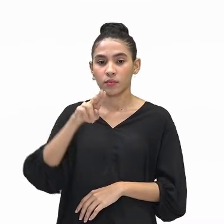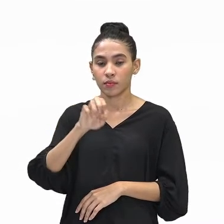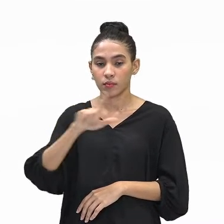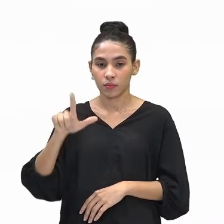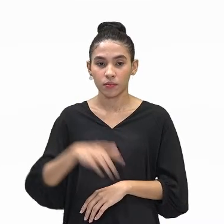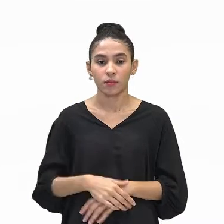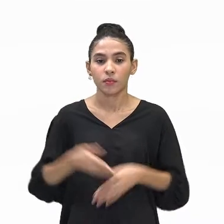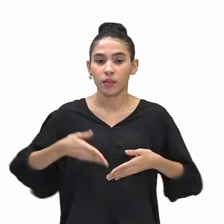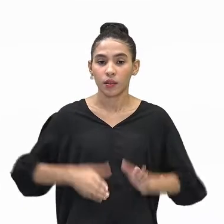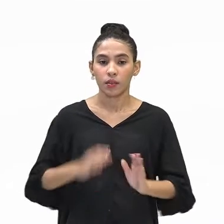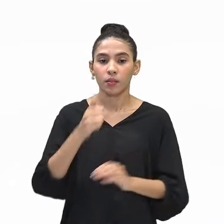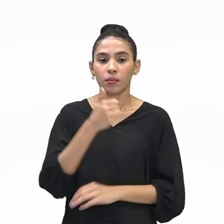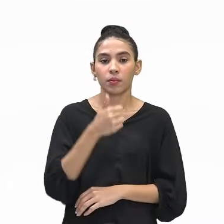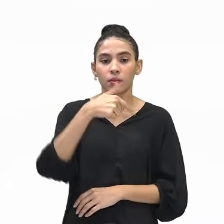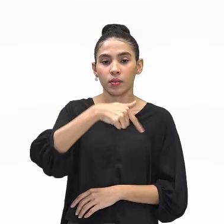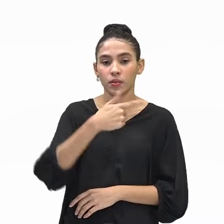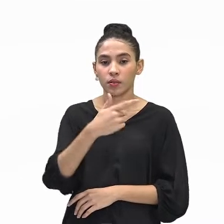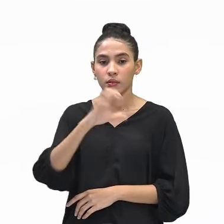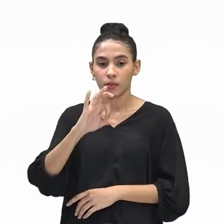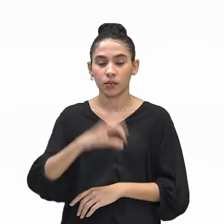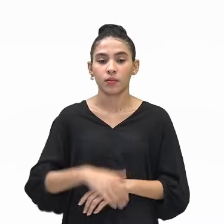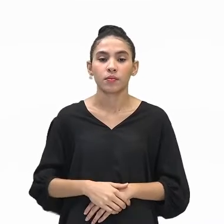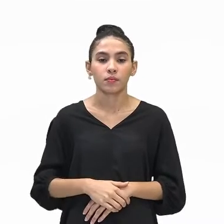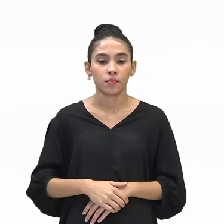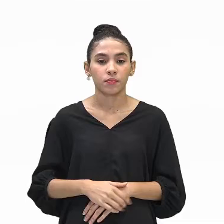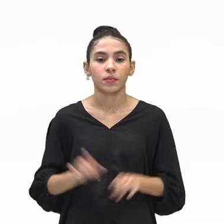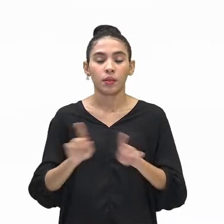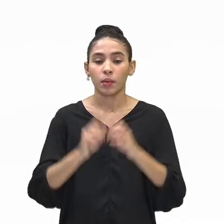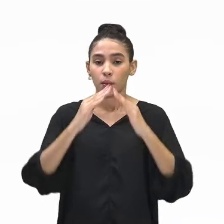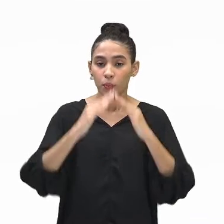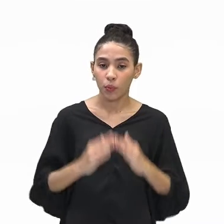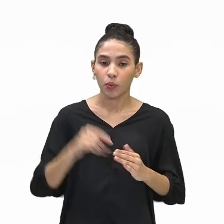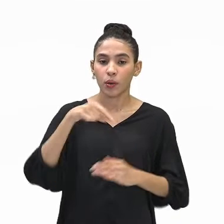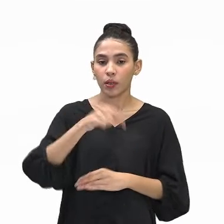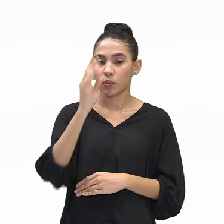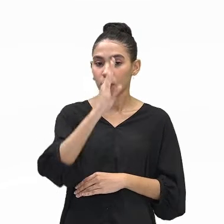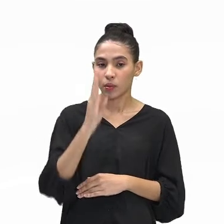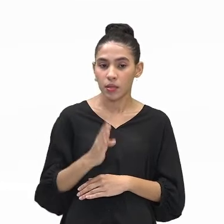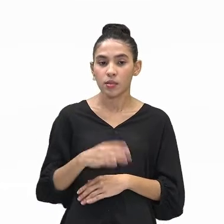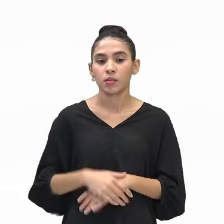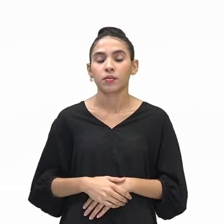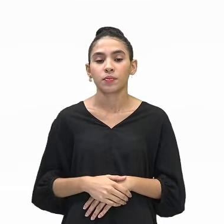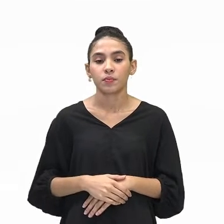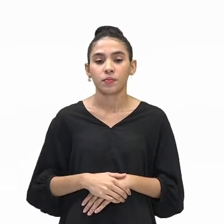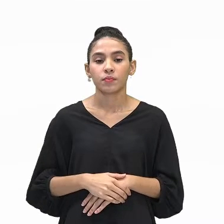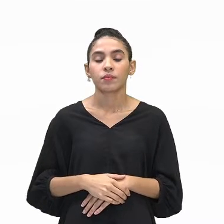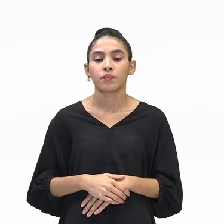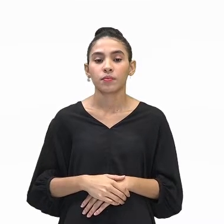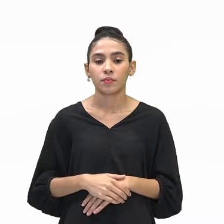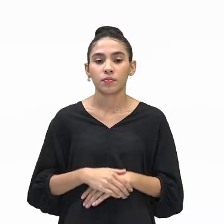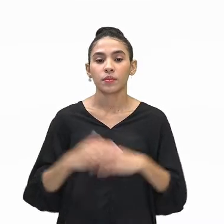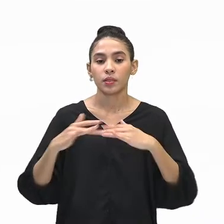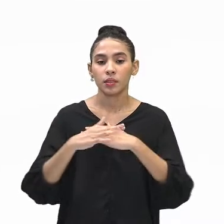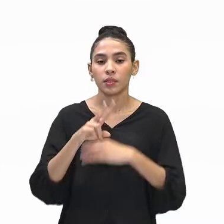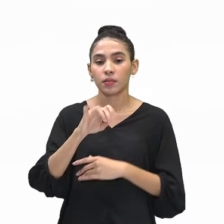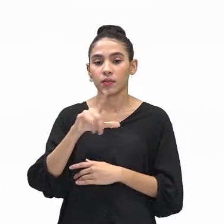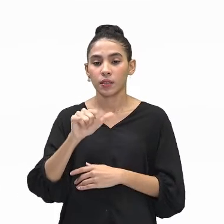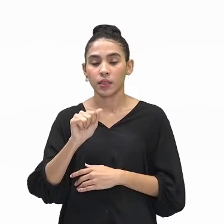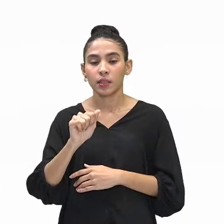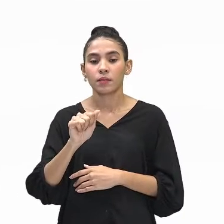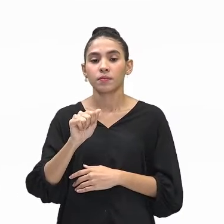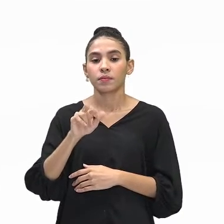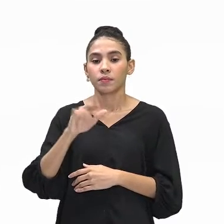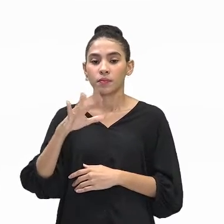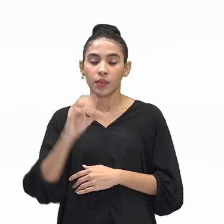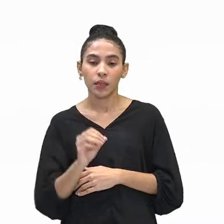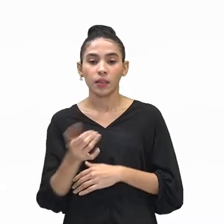em 1729. A princípio, morou no Brasil, nas cidades de Vila Rica e Rio de Janeiro. Tempos depois, foi para Portugal